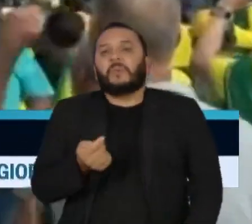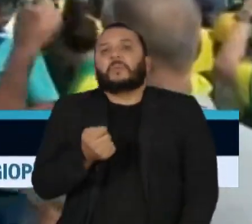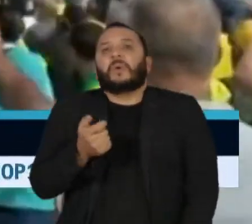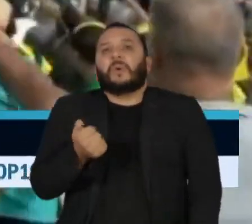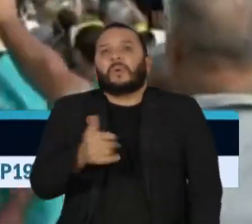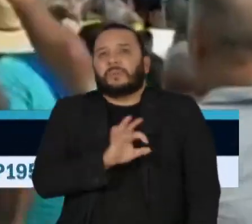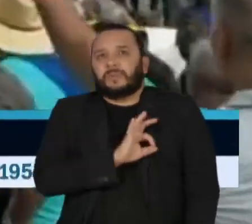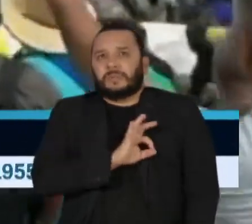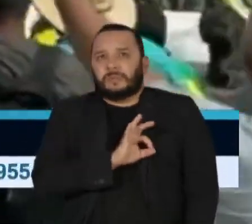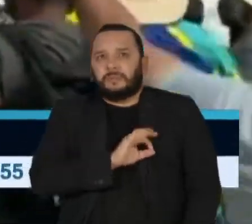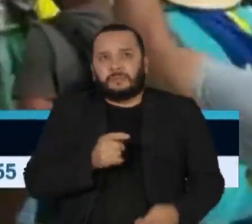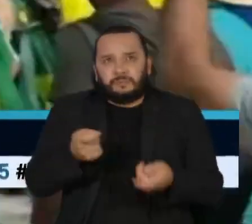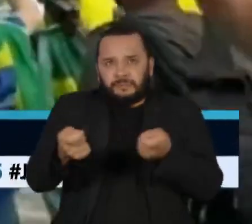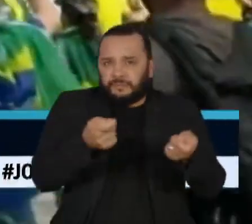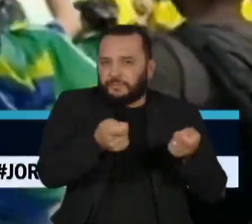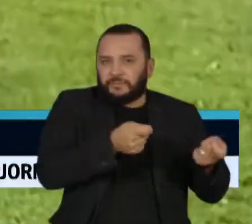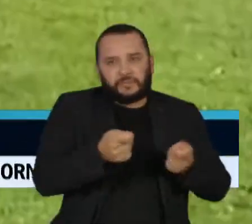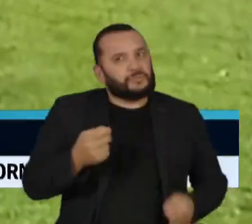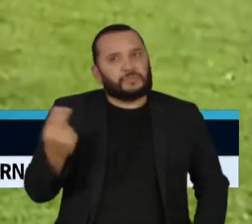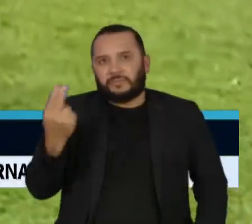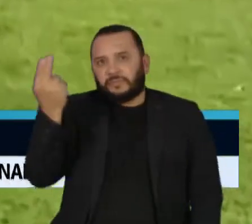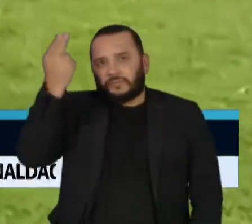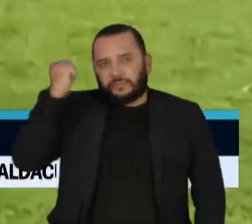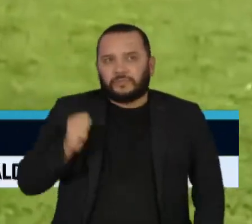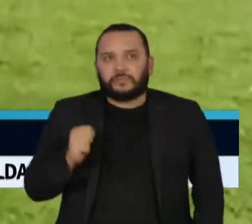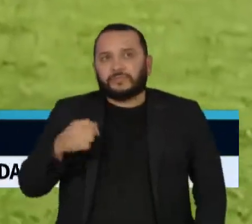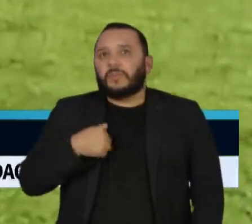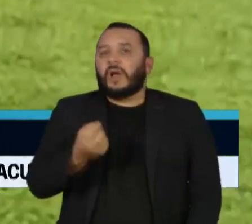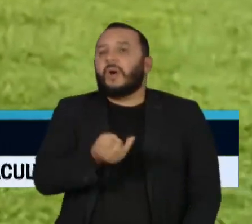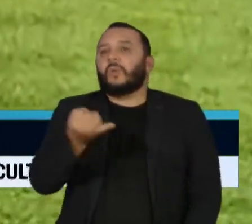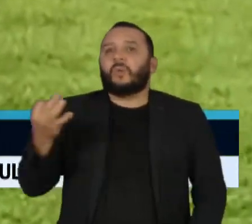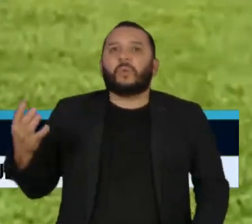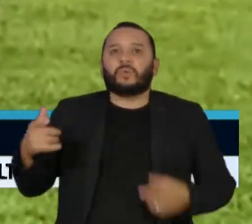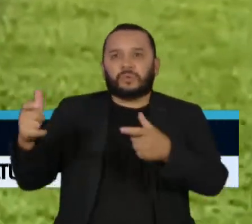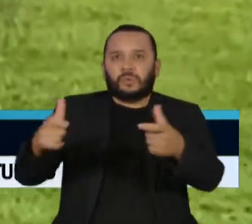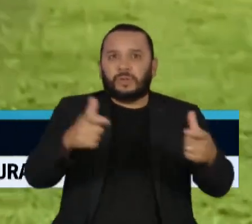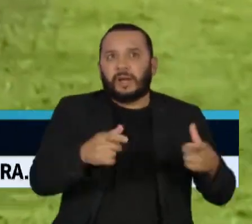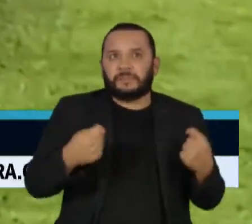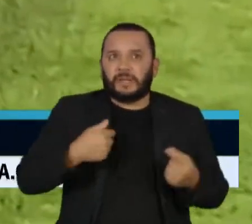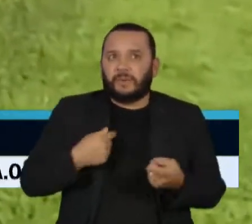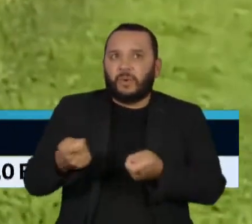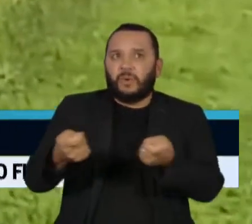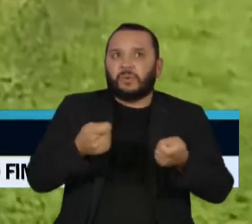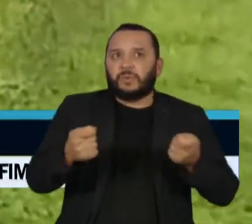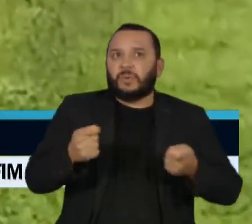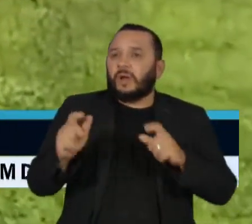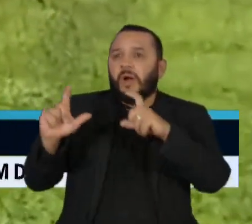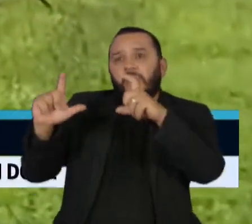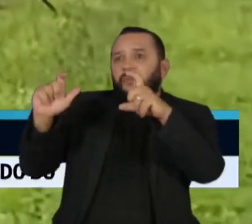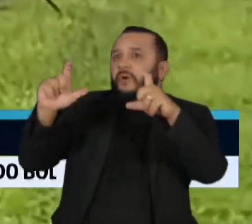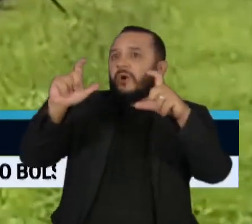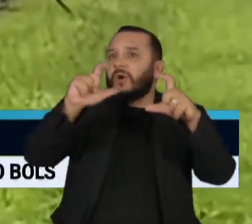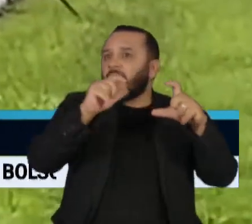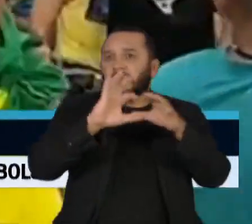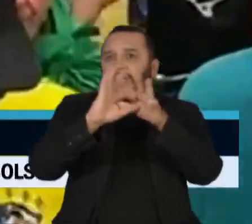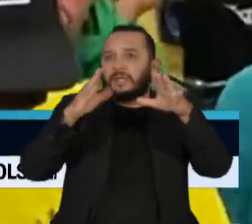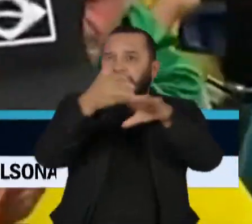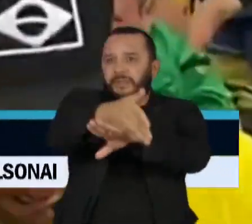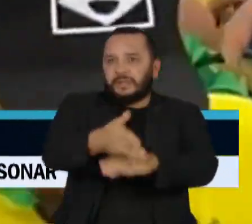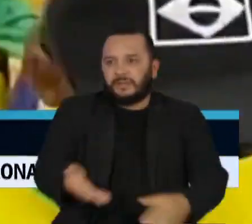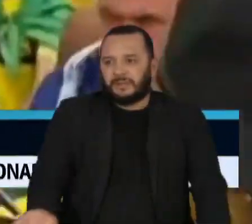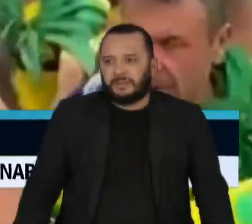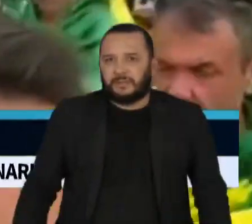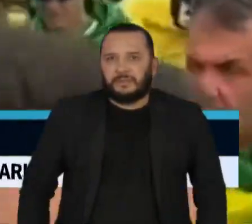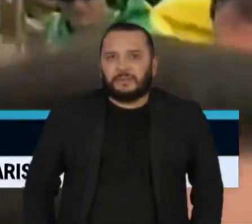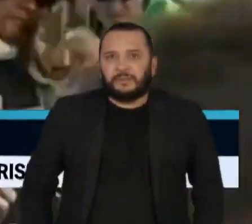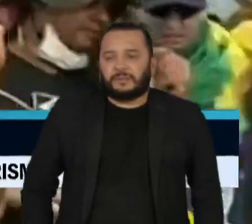foi capaz de conter a truculência. Em alguns pontos, quem deveria conter o ataque chegou a tirar fotos da invasão.